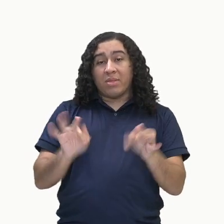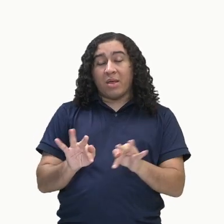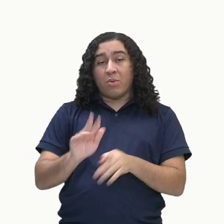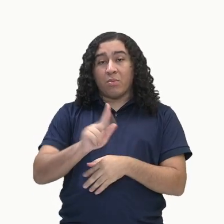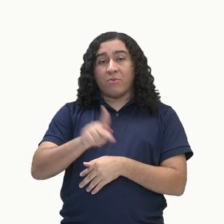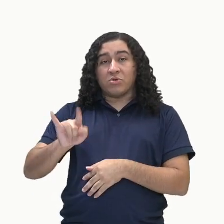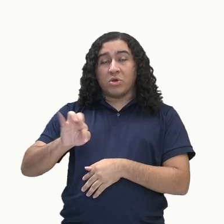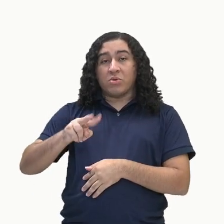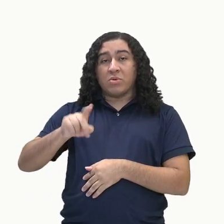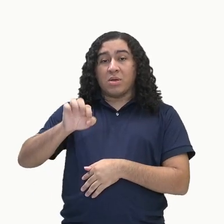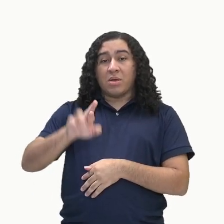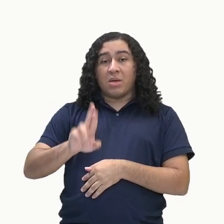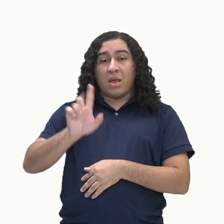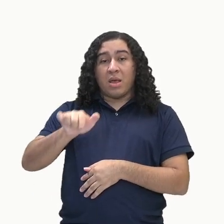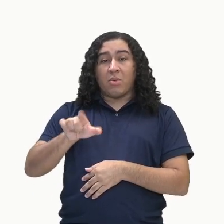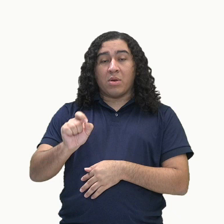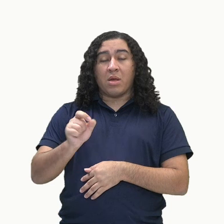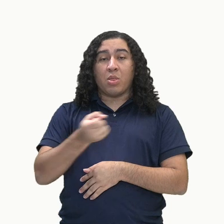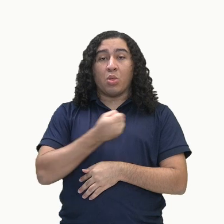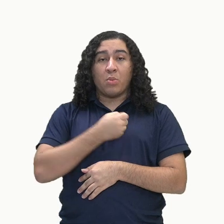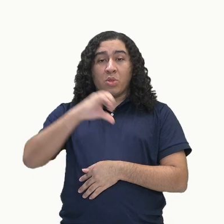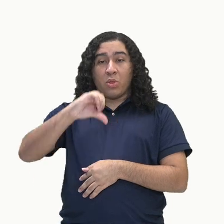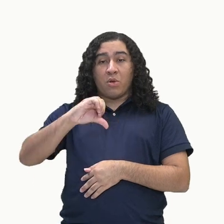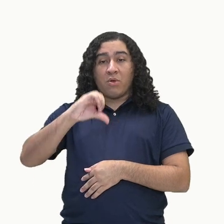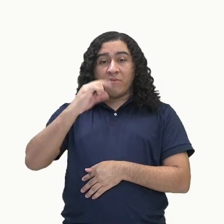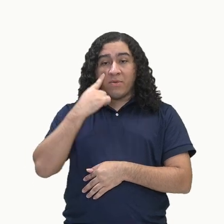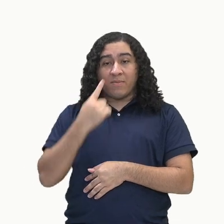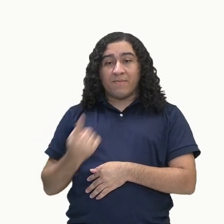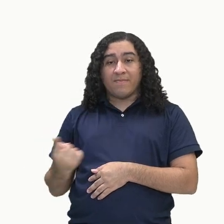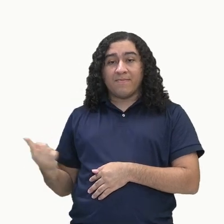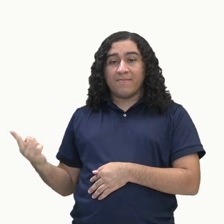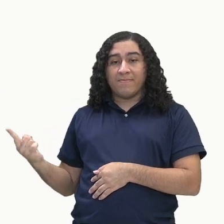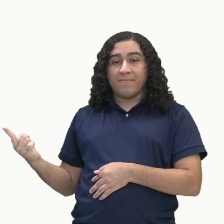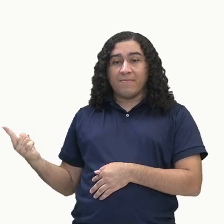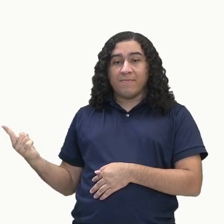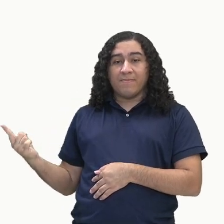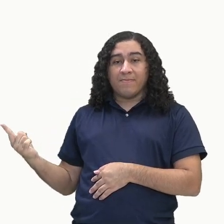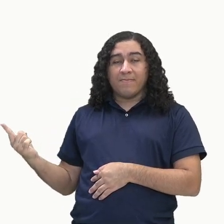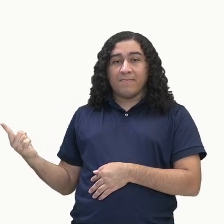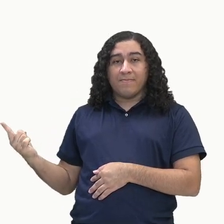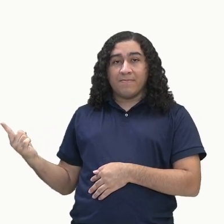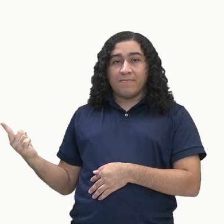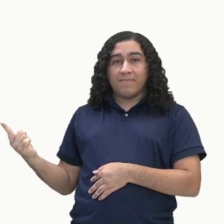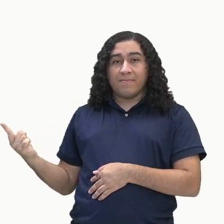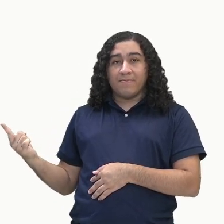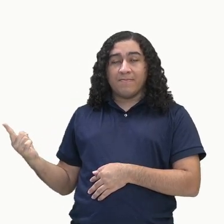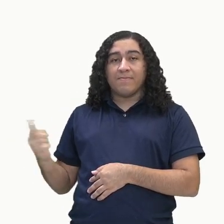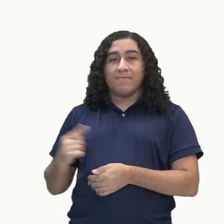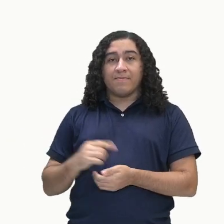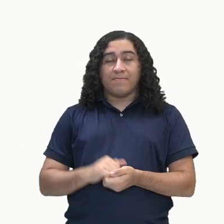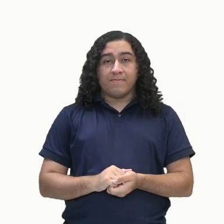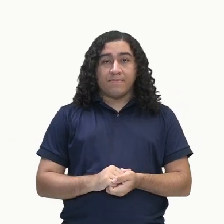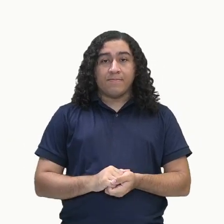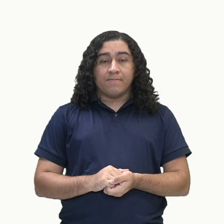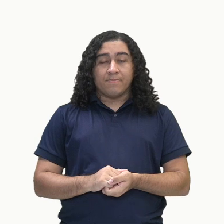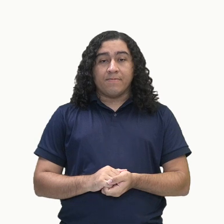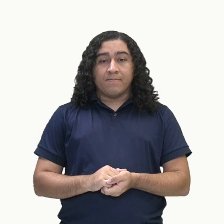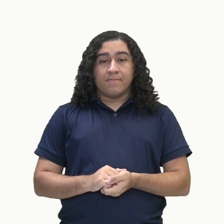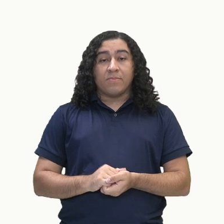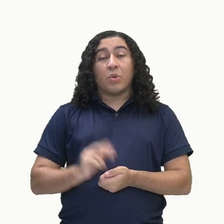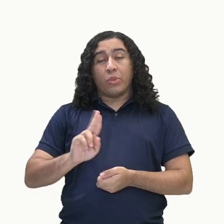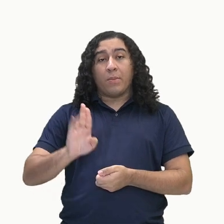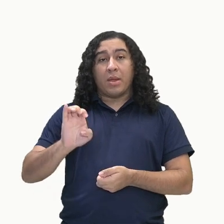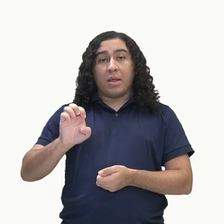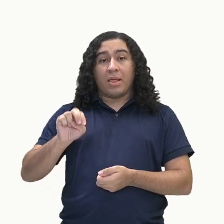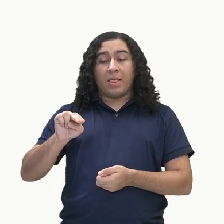Hilner, na sua camisa, o número 9, vai lá e desenha o eneágono, que é o